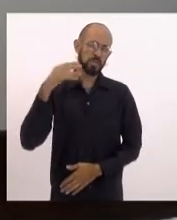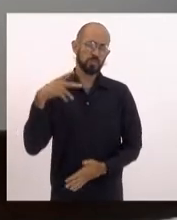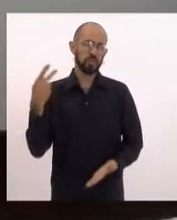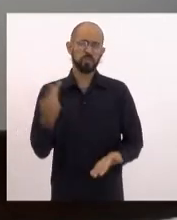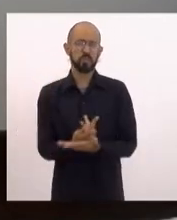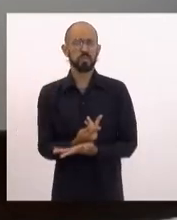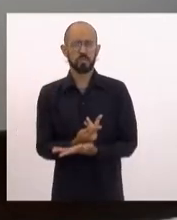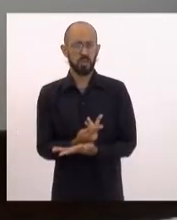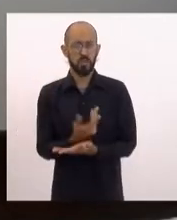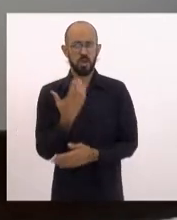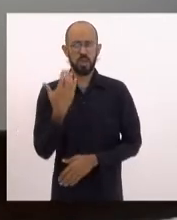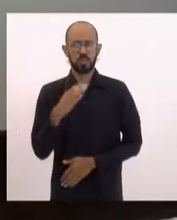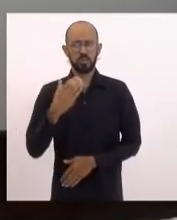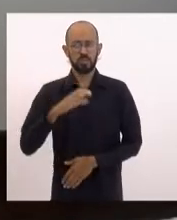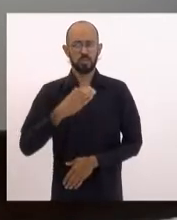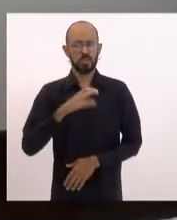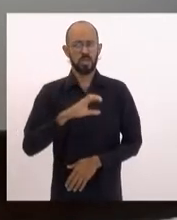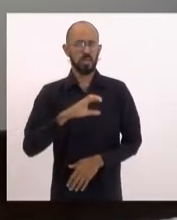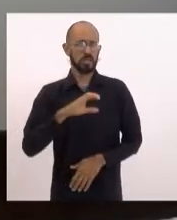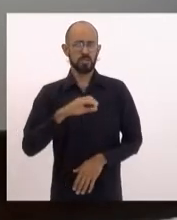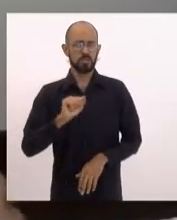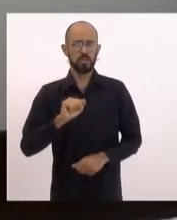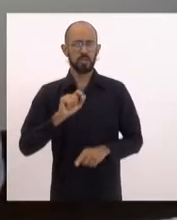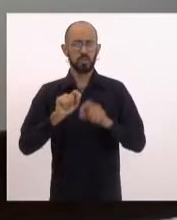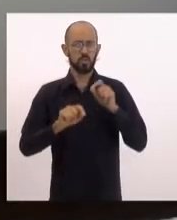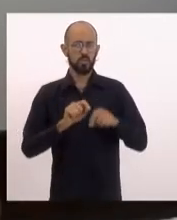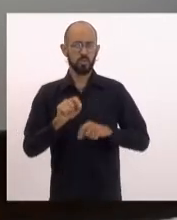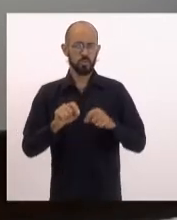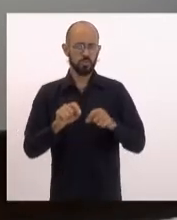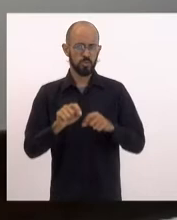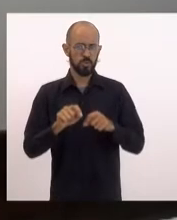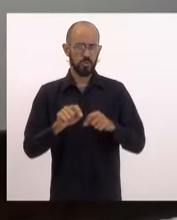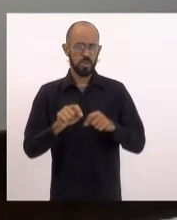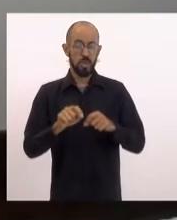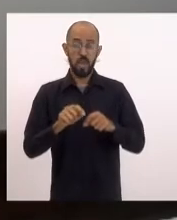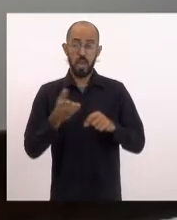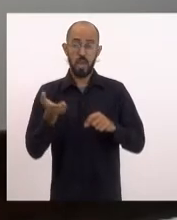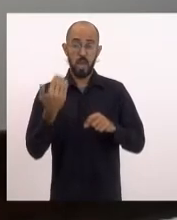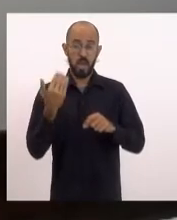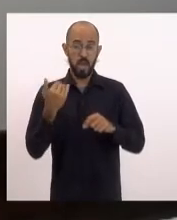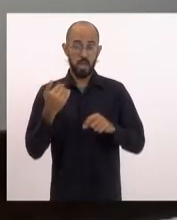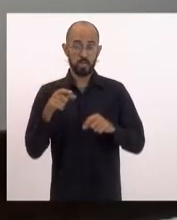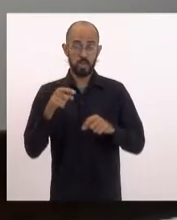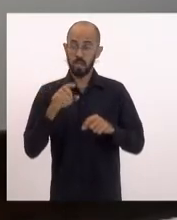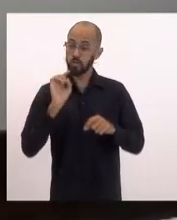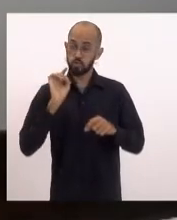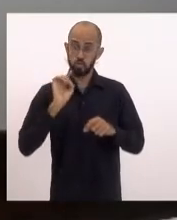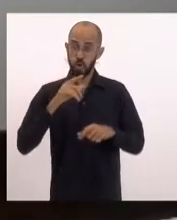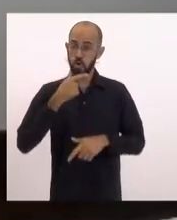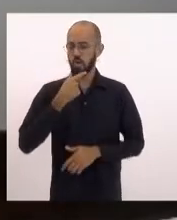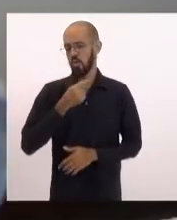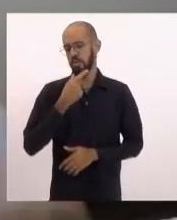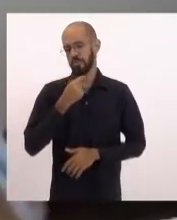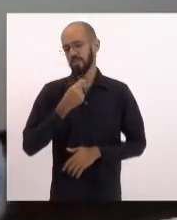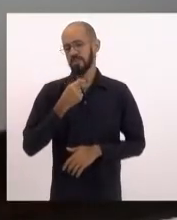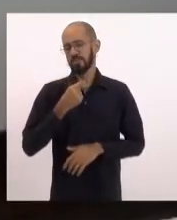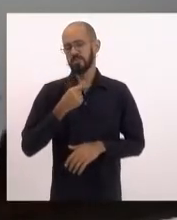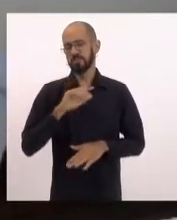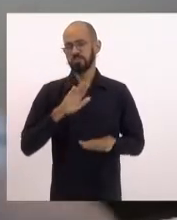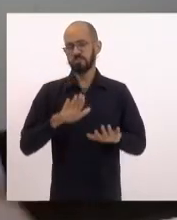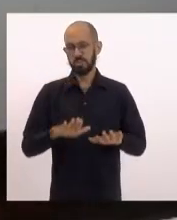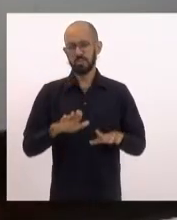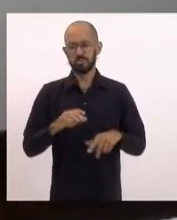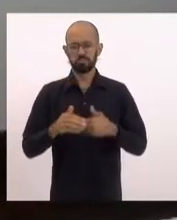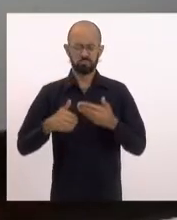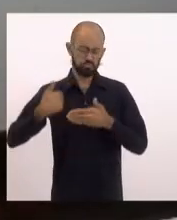com raríssimas exceções, a ciência era uma atividade amplamente hegemonizada por homens, né? Mas ao longo